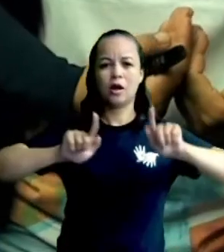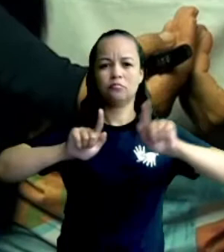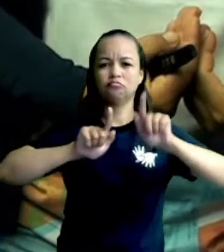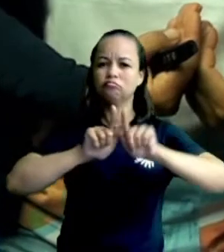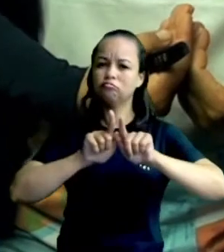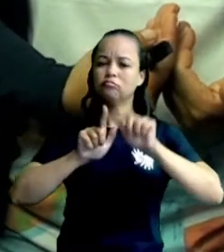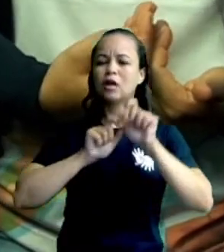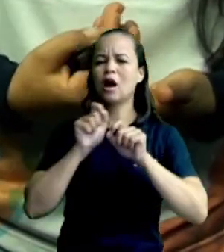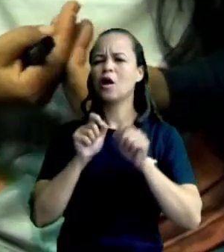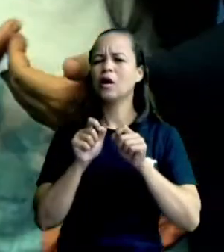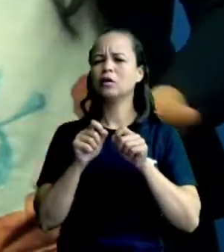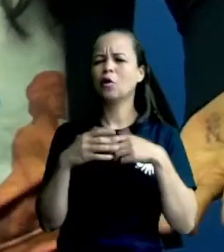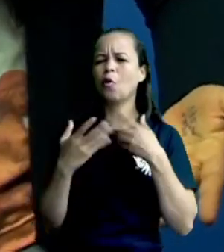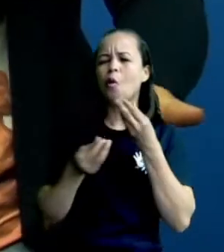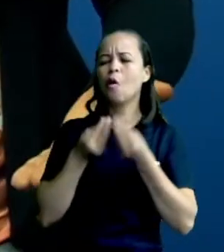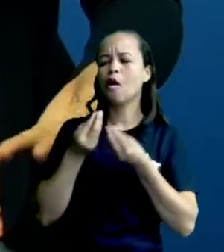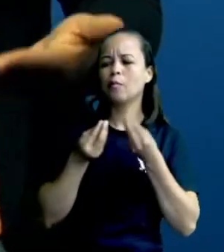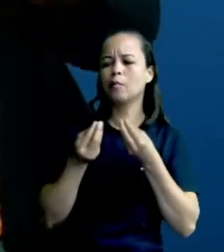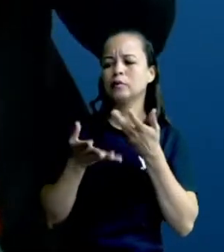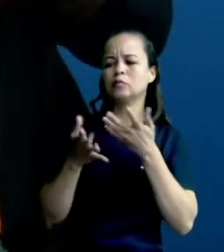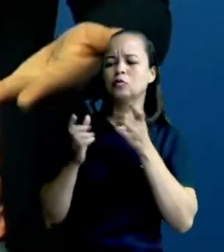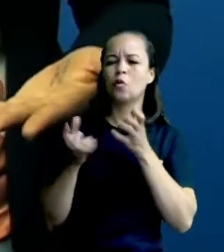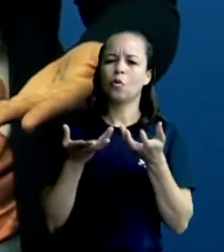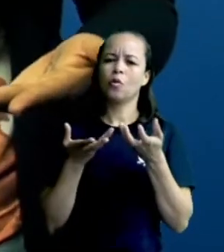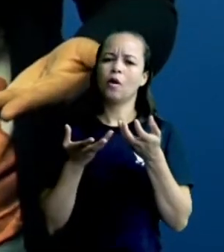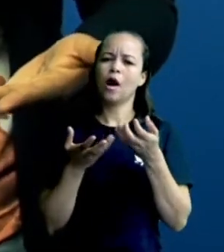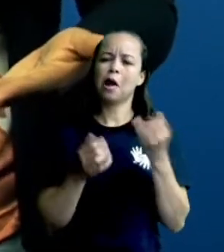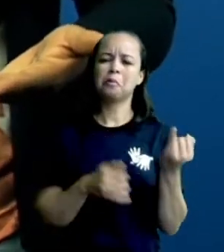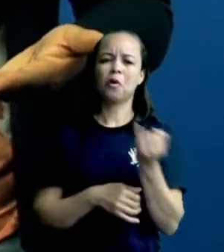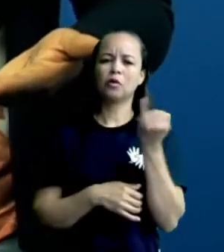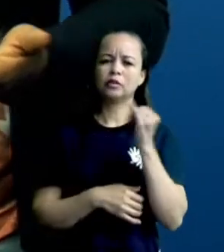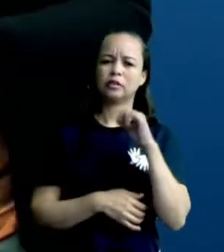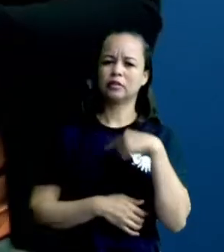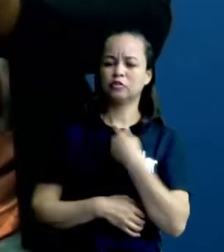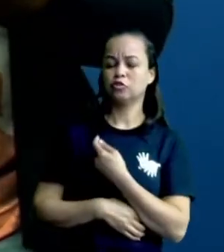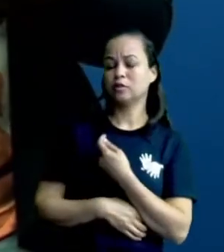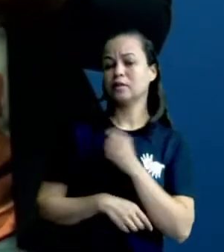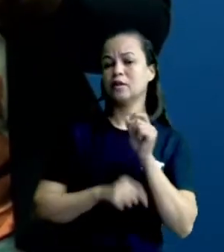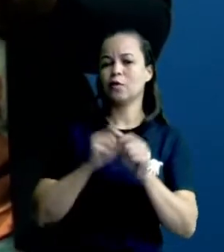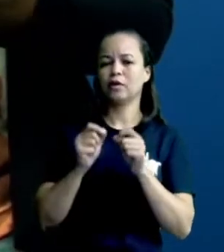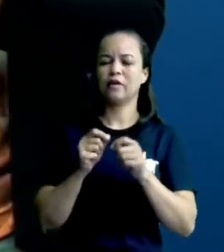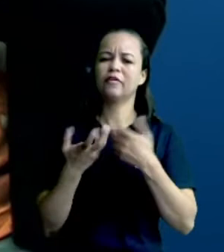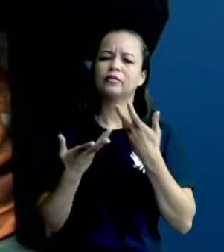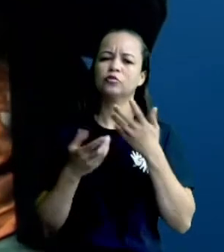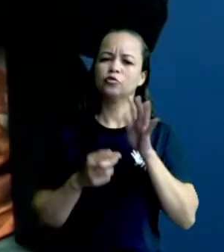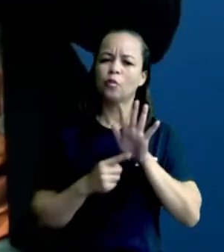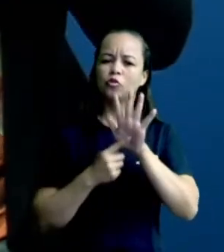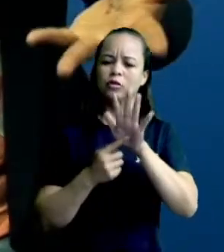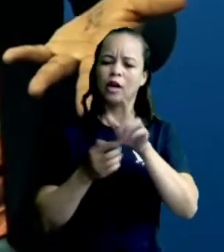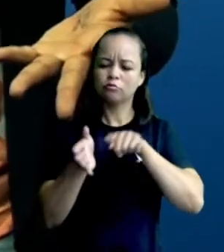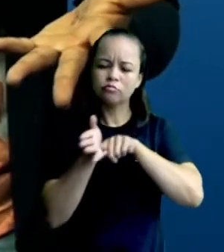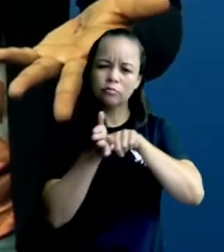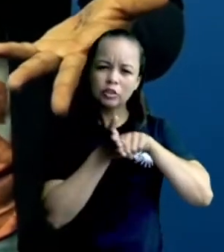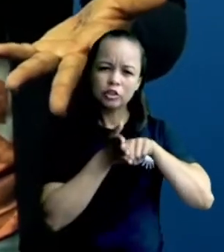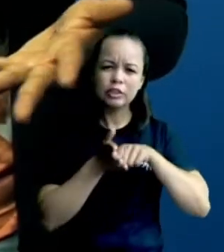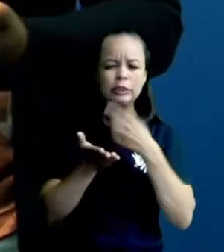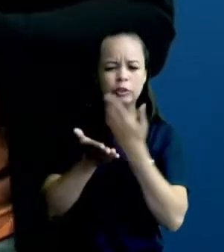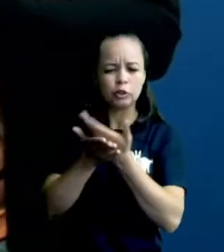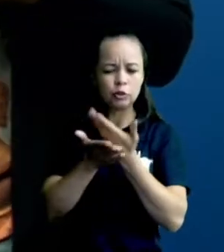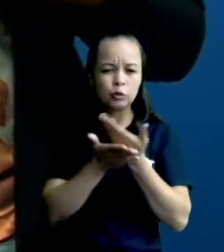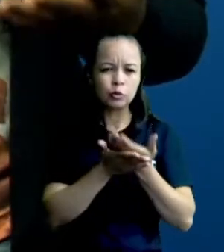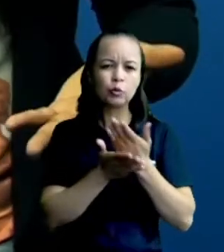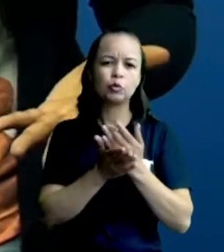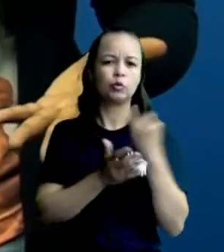benefício que ela vai nos trazer? Ela vai nos trazer dados, tá certo? dados